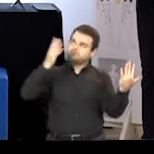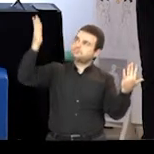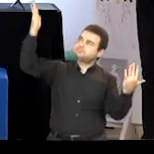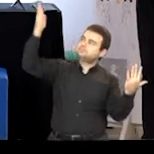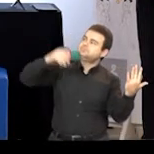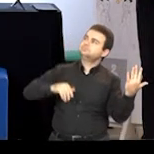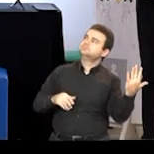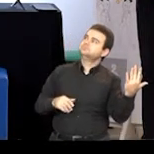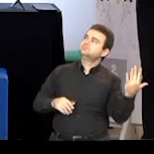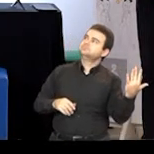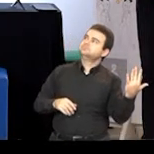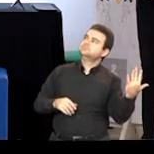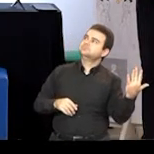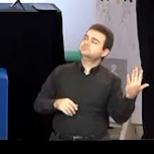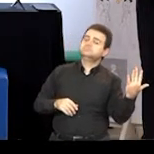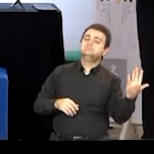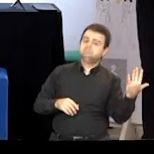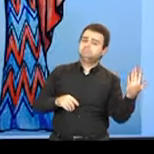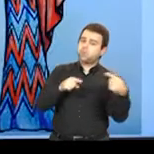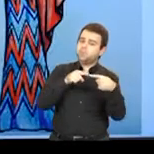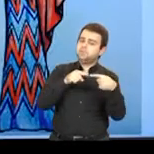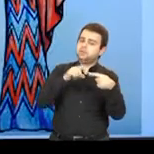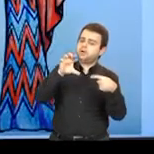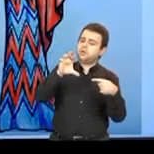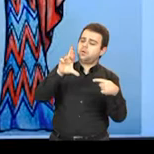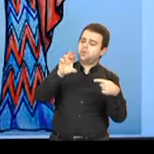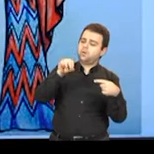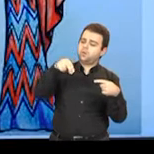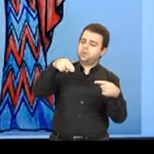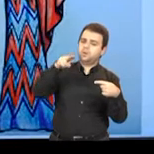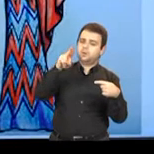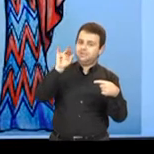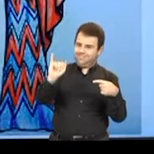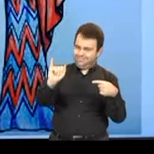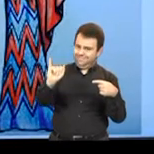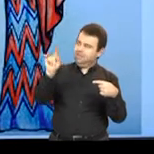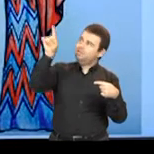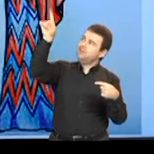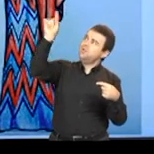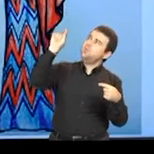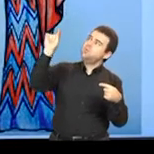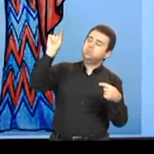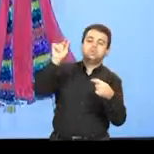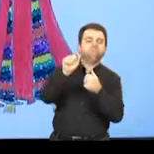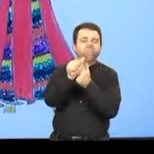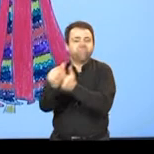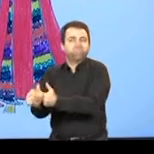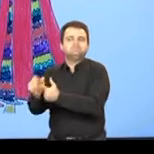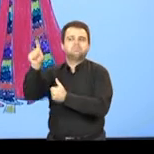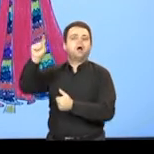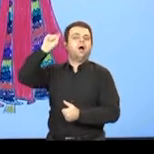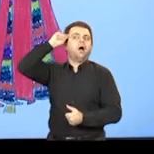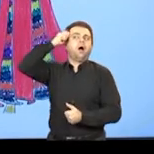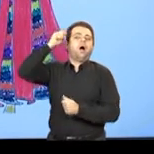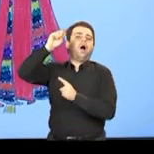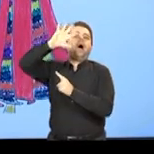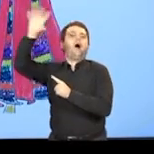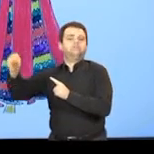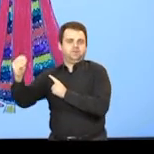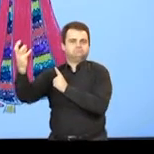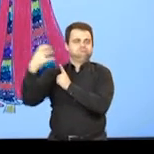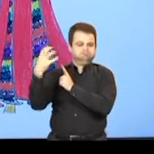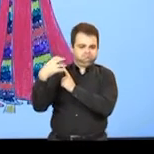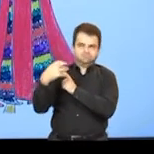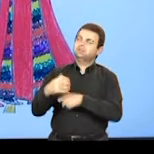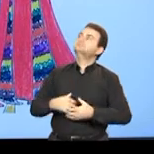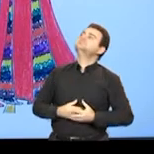Aqui nós temos alguns croquis com uma roupa com forte inspiração africana. O mesmo acontece